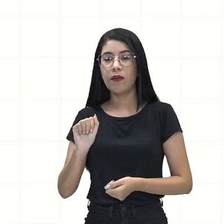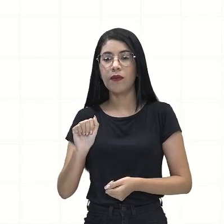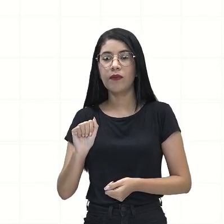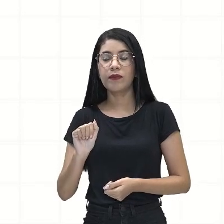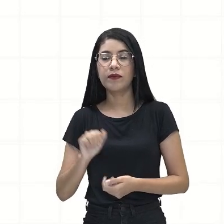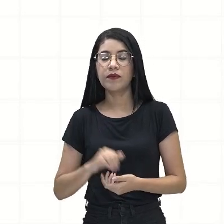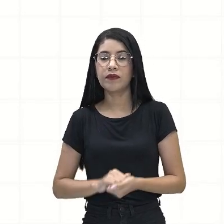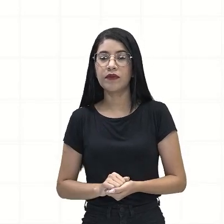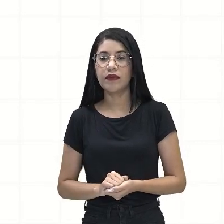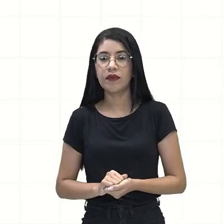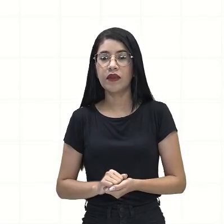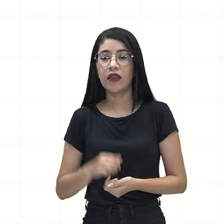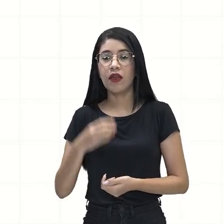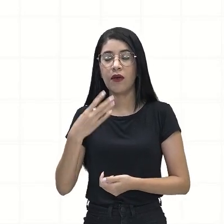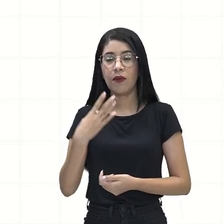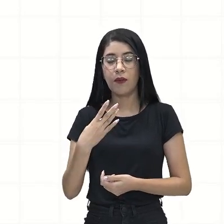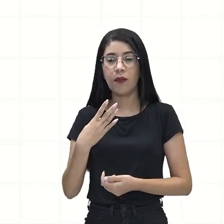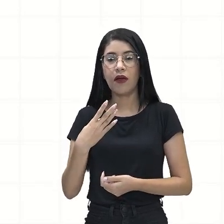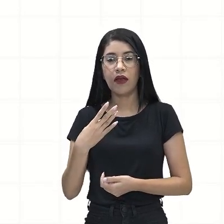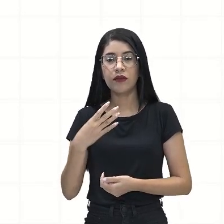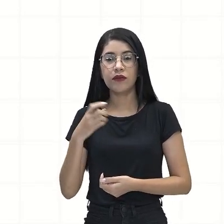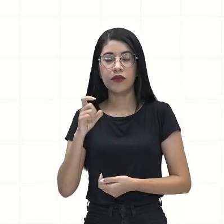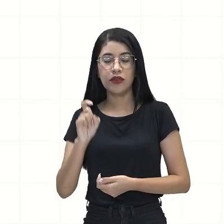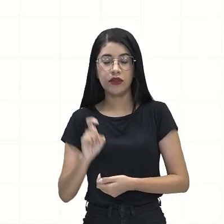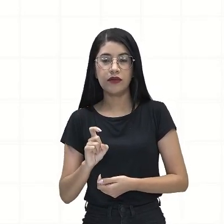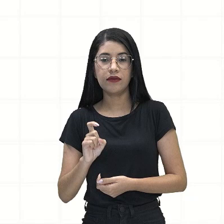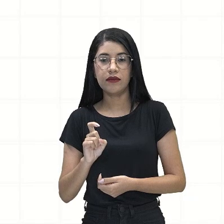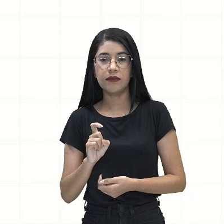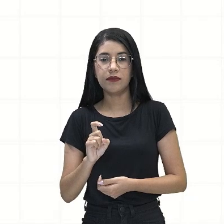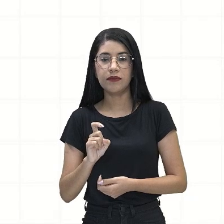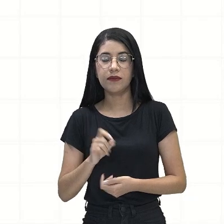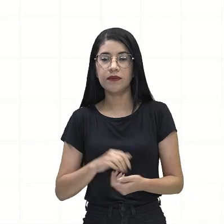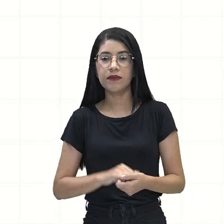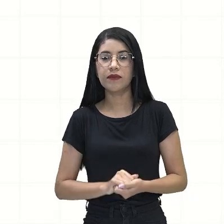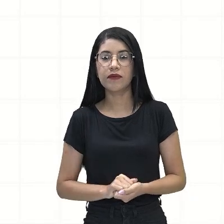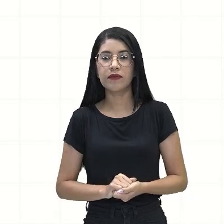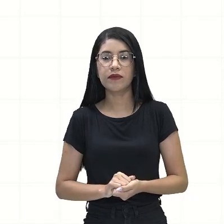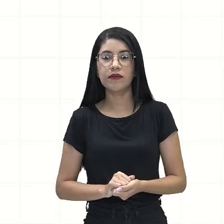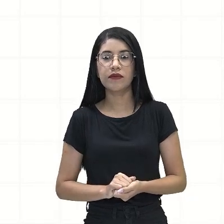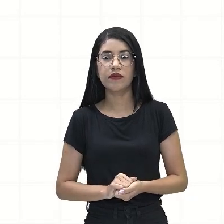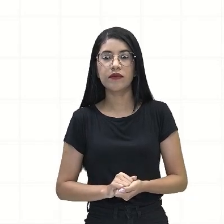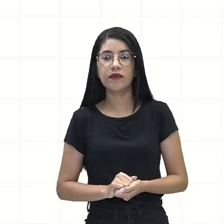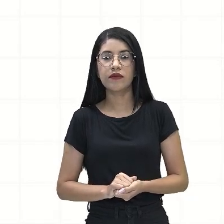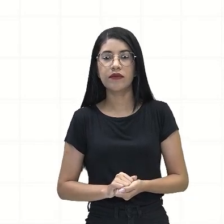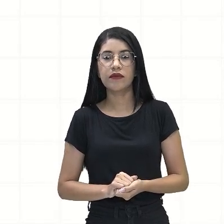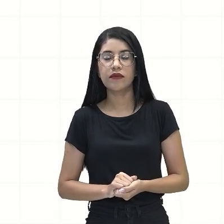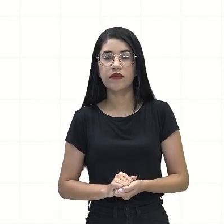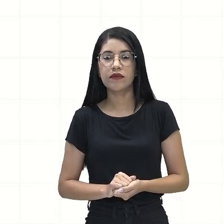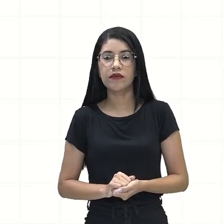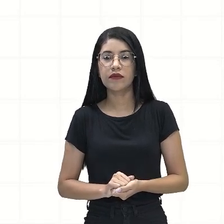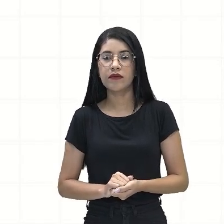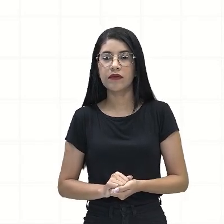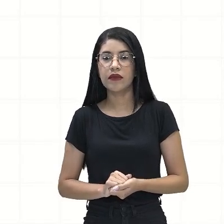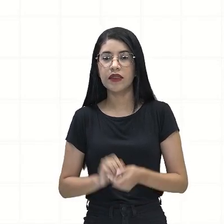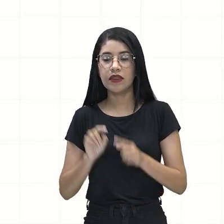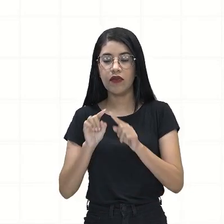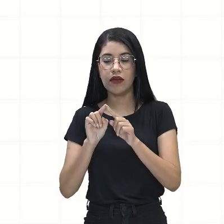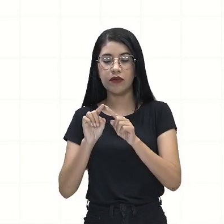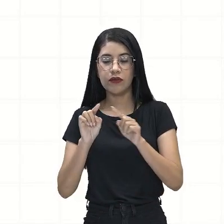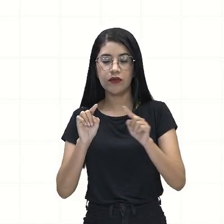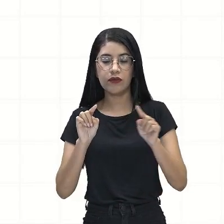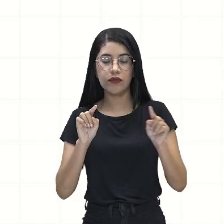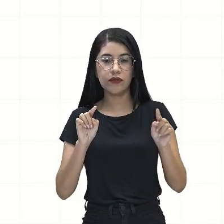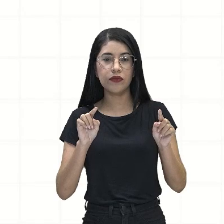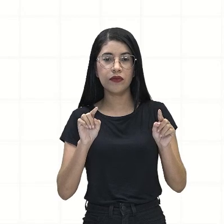ser aqui, ó, o 4 do X, né? E se eu ligar esse ponto aqui até